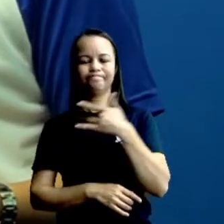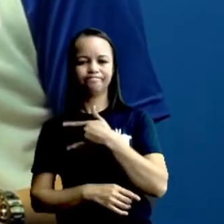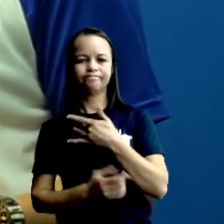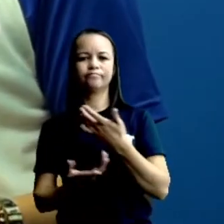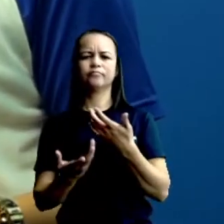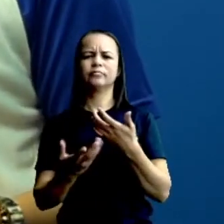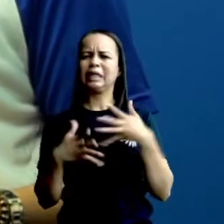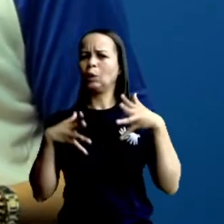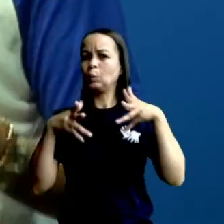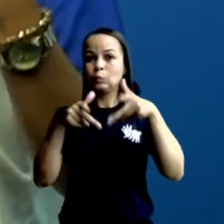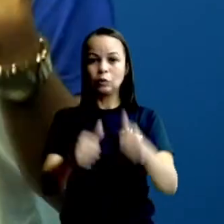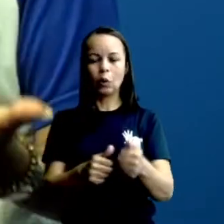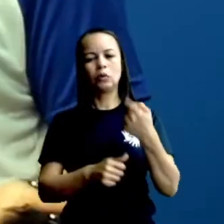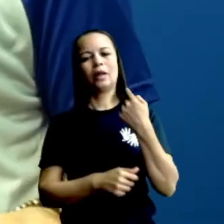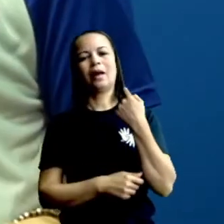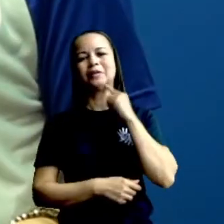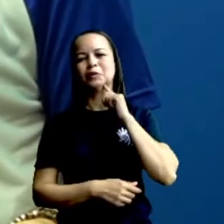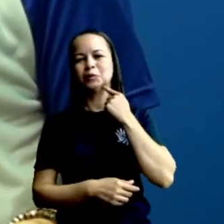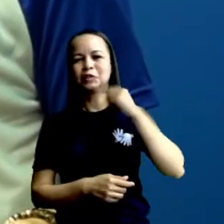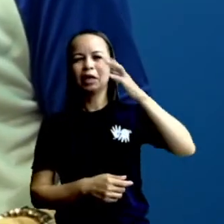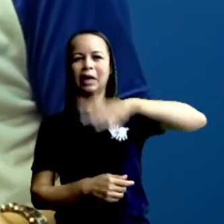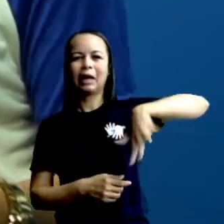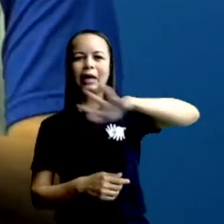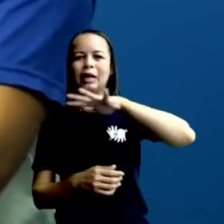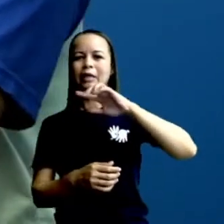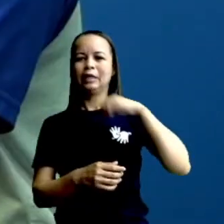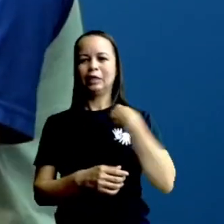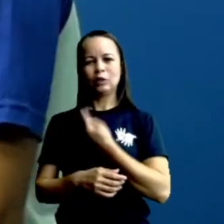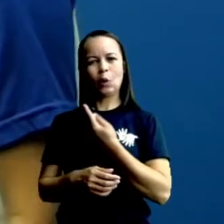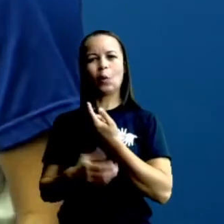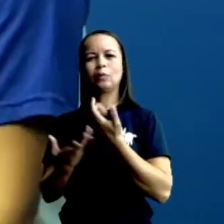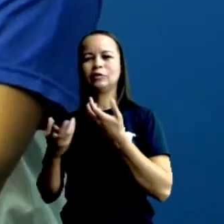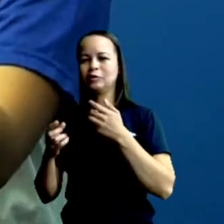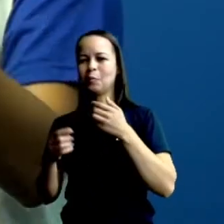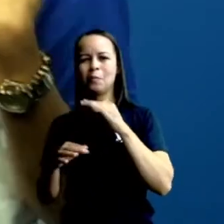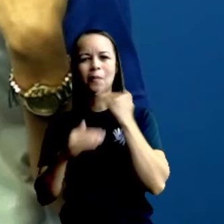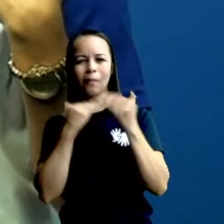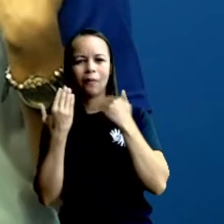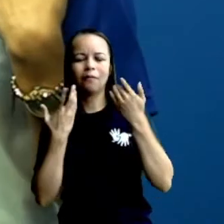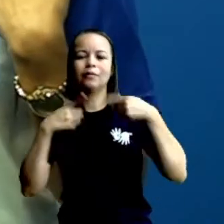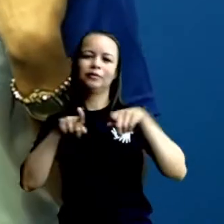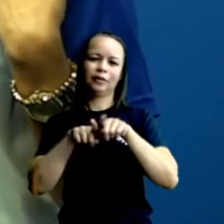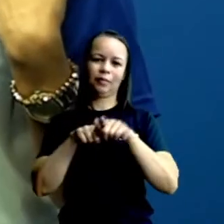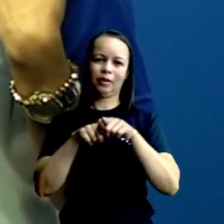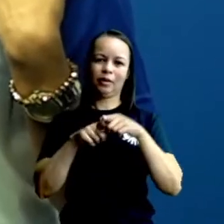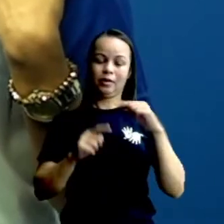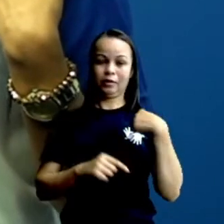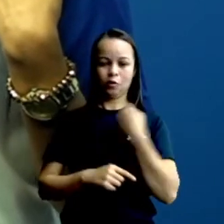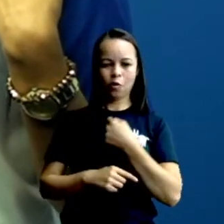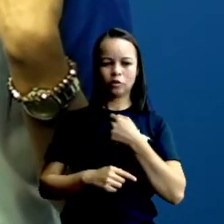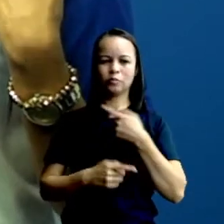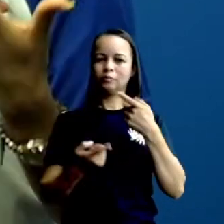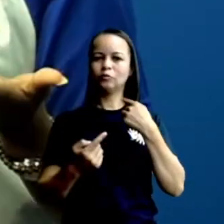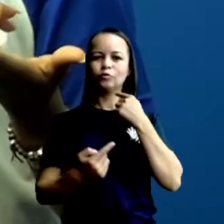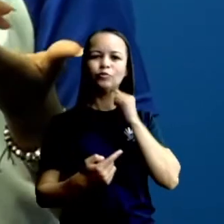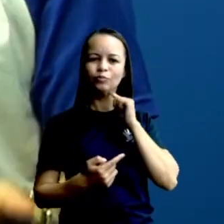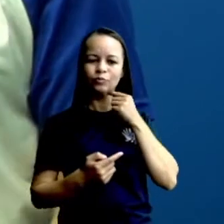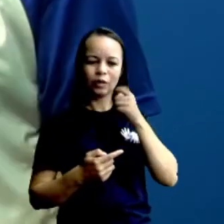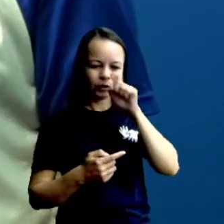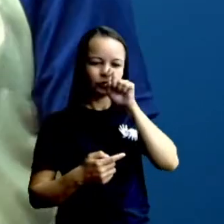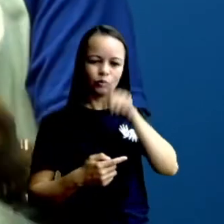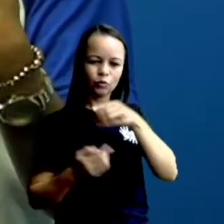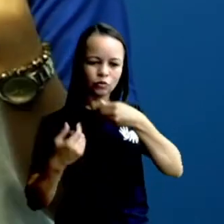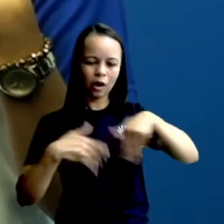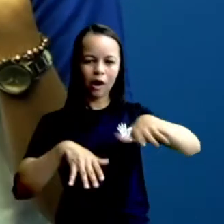a gente está se matando, porque a gente polui e a gente mesmo se mata. Tudo vai